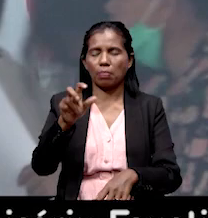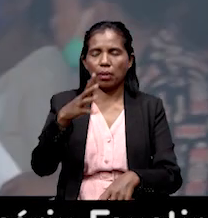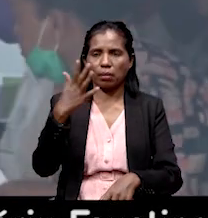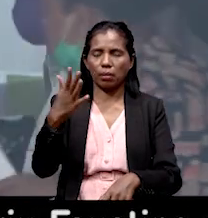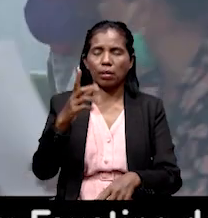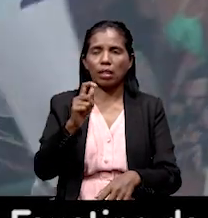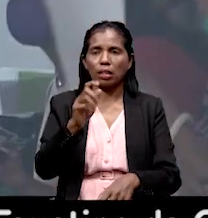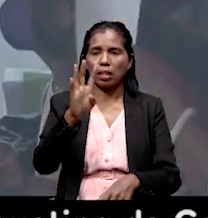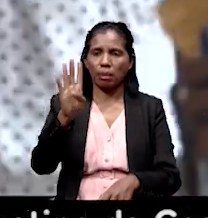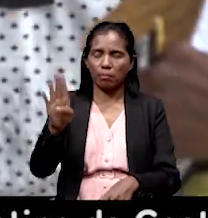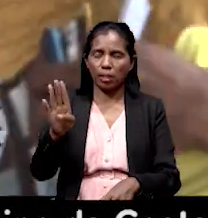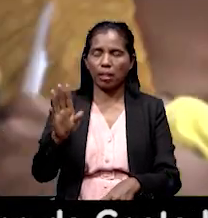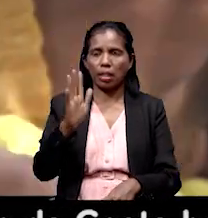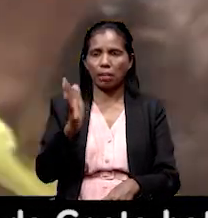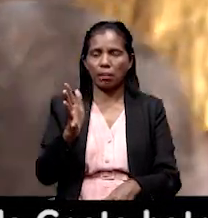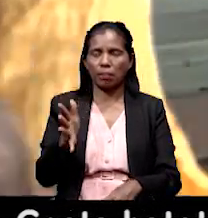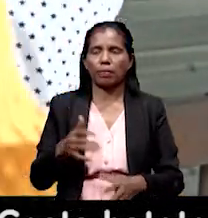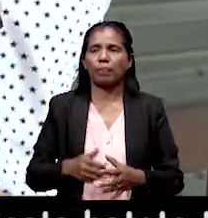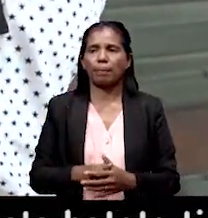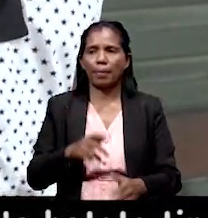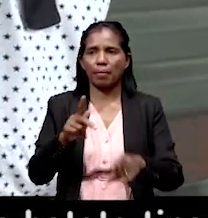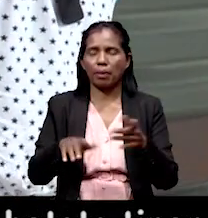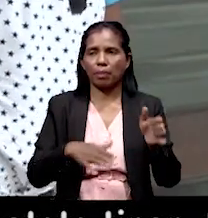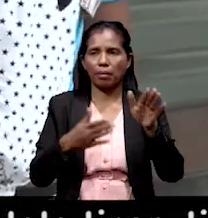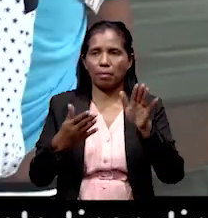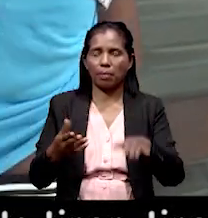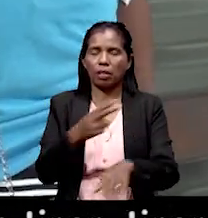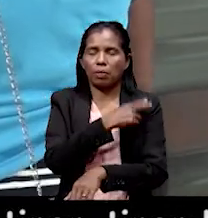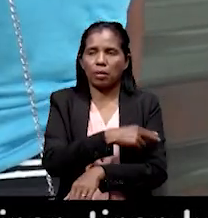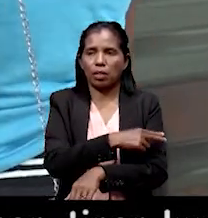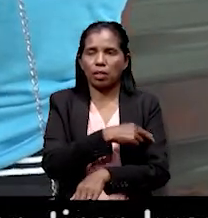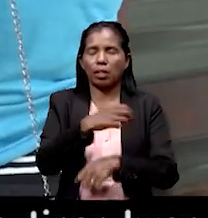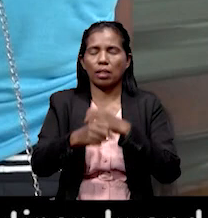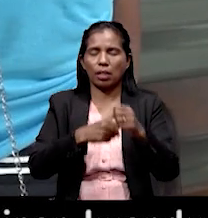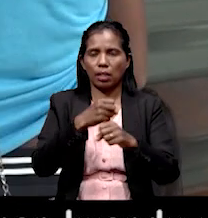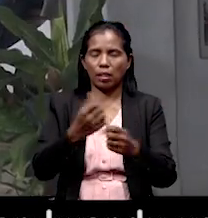tuberculose lima nulu resing. Alain dene ema nebe mate iha clínica refere iha tinang ida ne